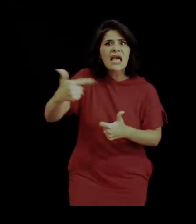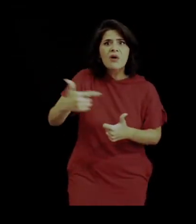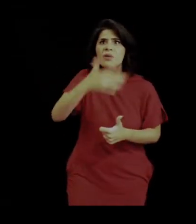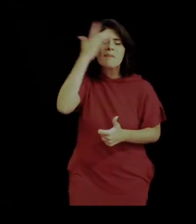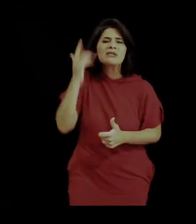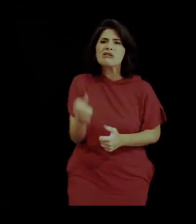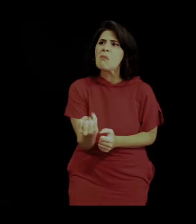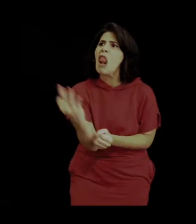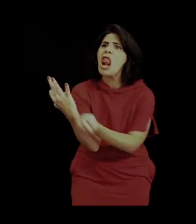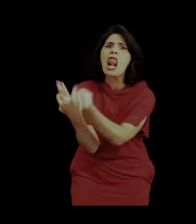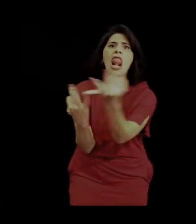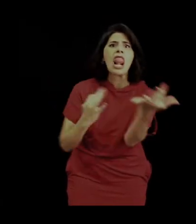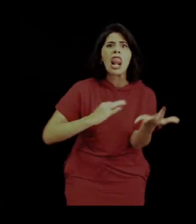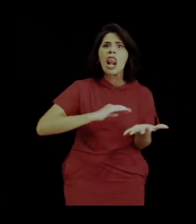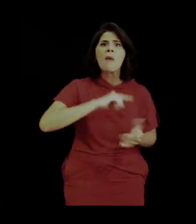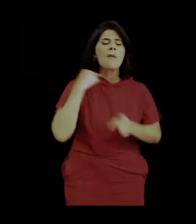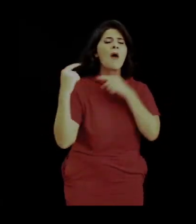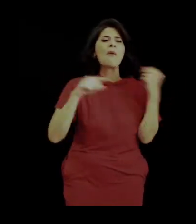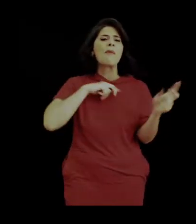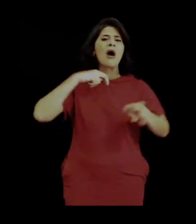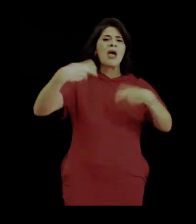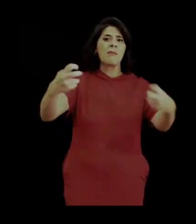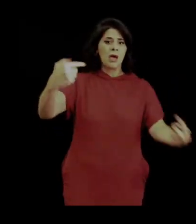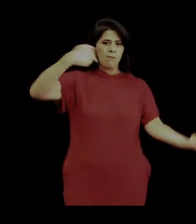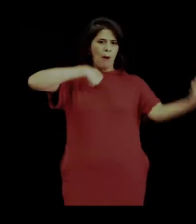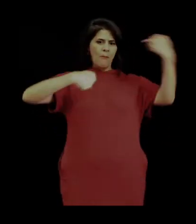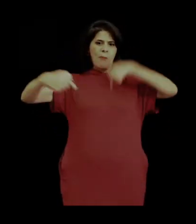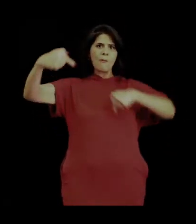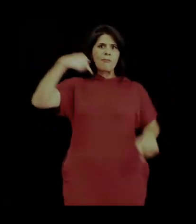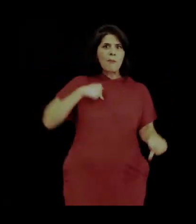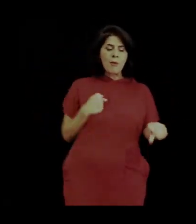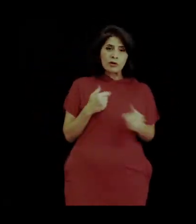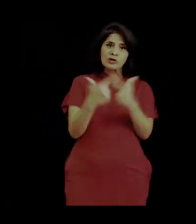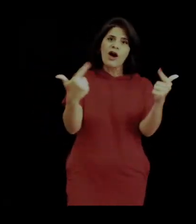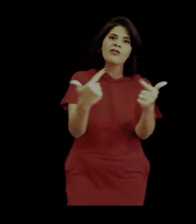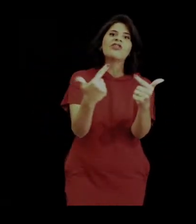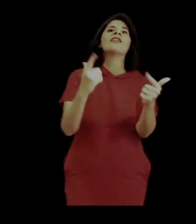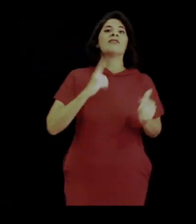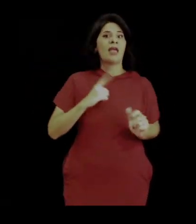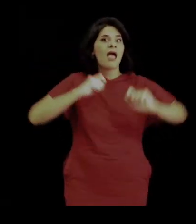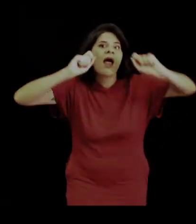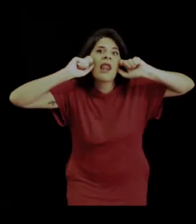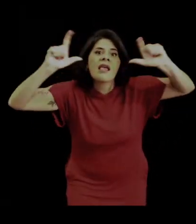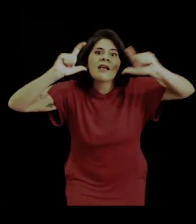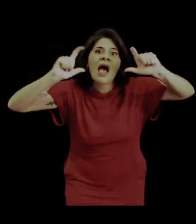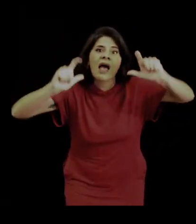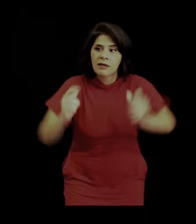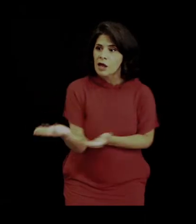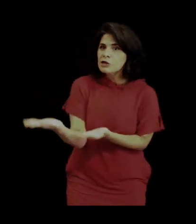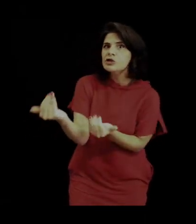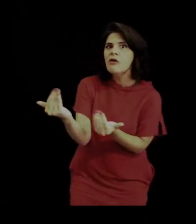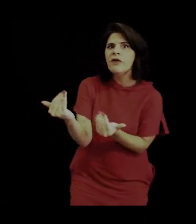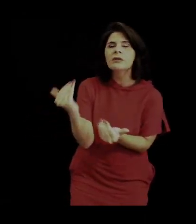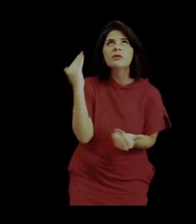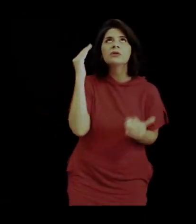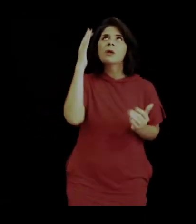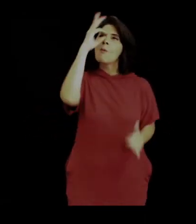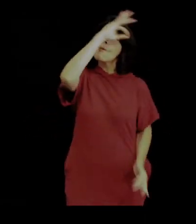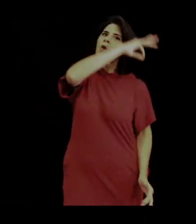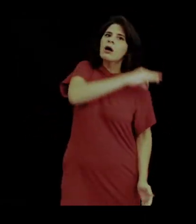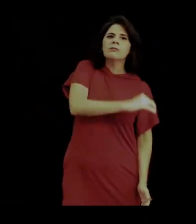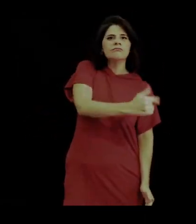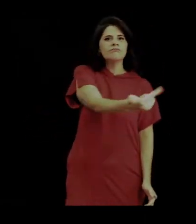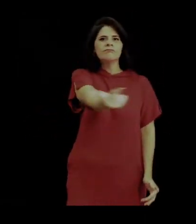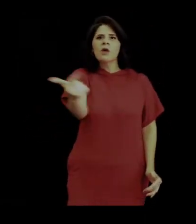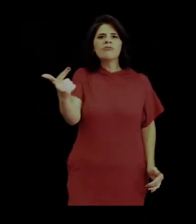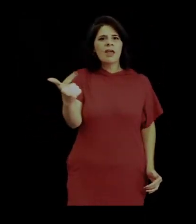fechada logo exato de que ele cada porque eu tô ligado a juventude que não se iludir Armarinhos